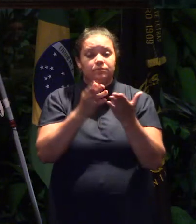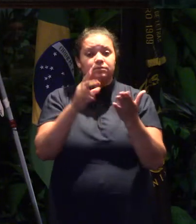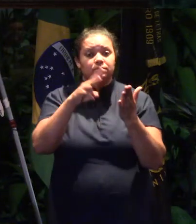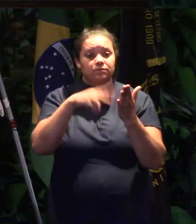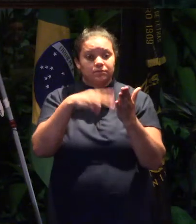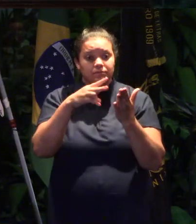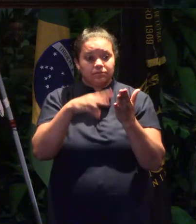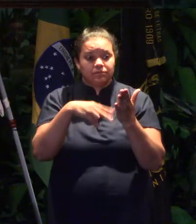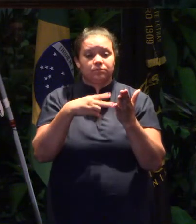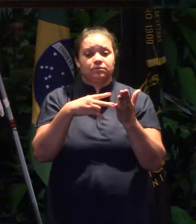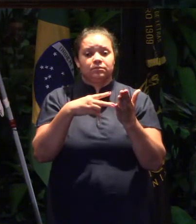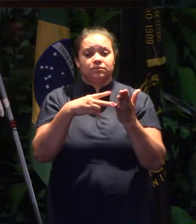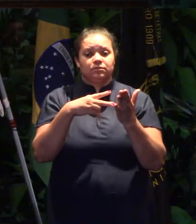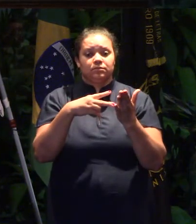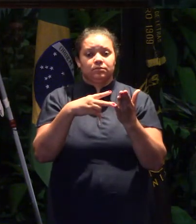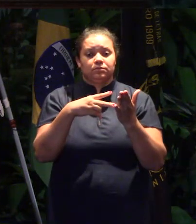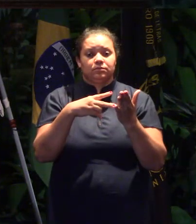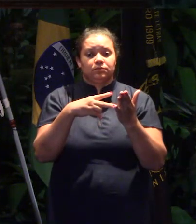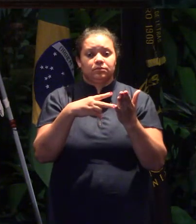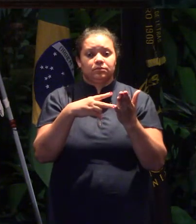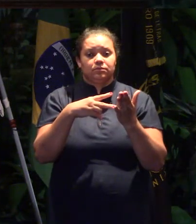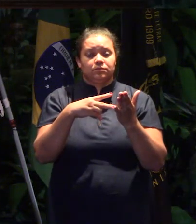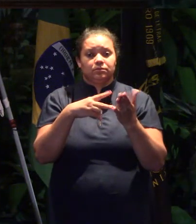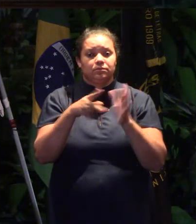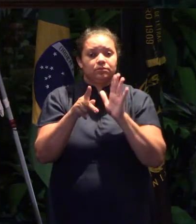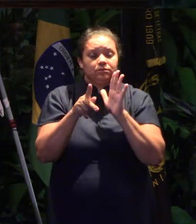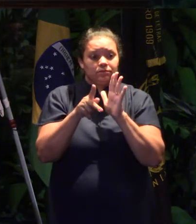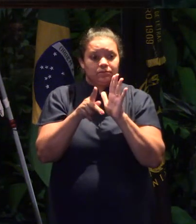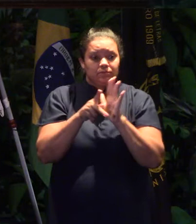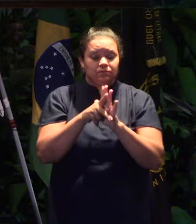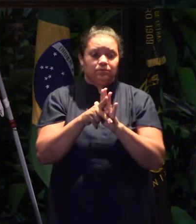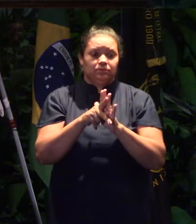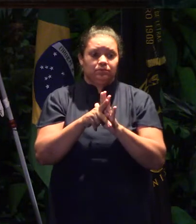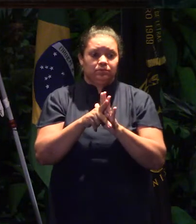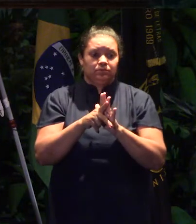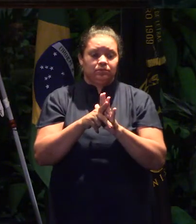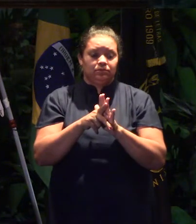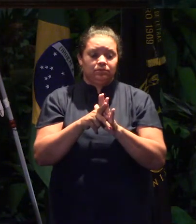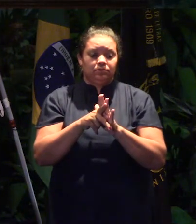eu acredito, de um produto literário de uma nova